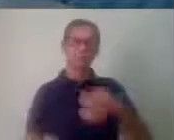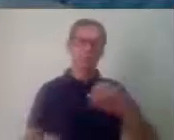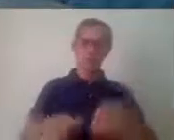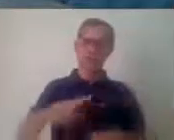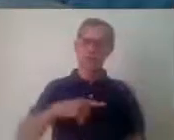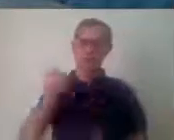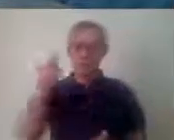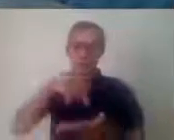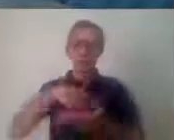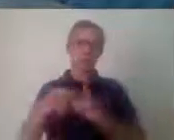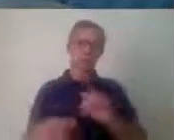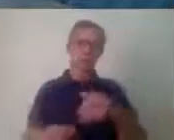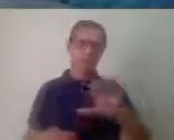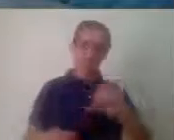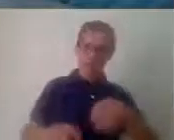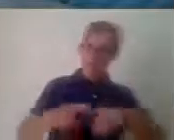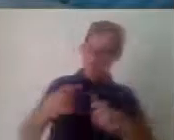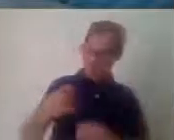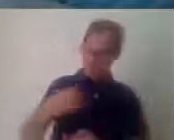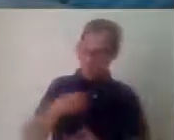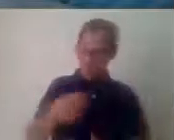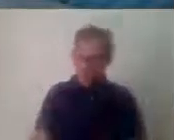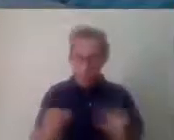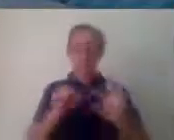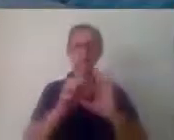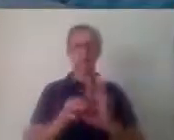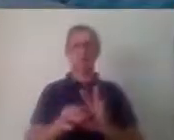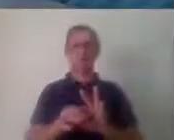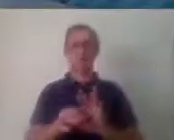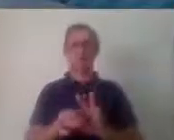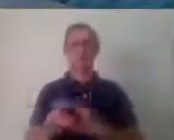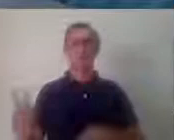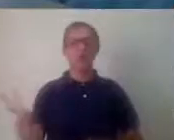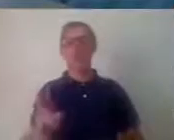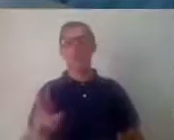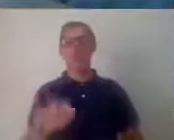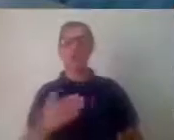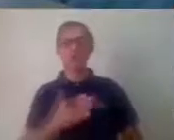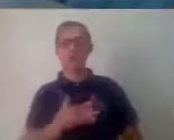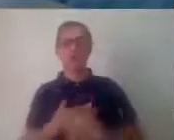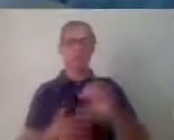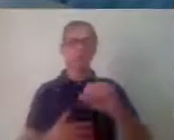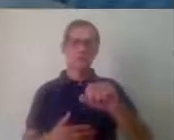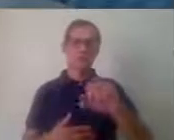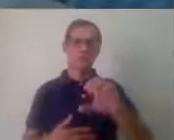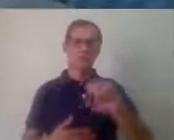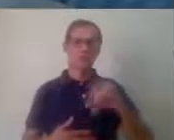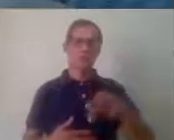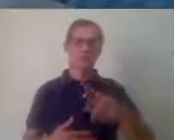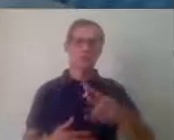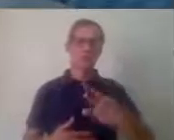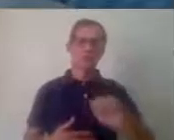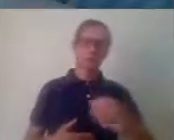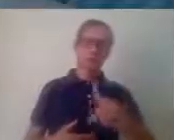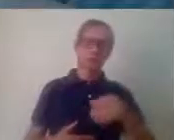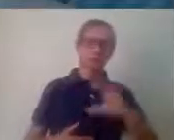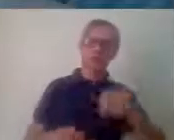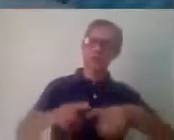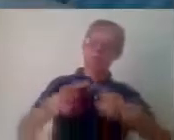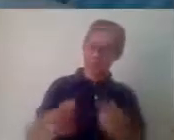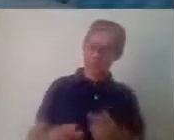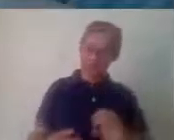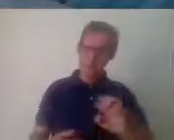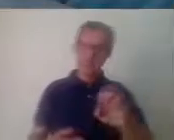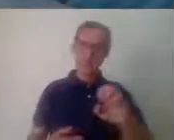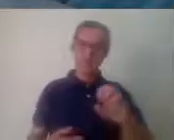tenho um ponto do domínio em que eu associo a um valor no meu contradomínio. São, assim,